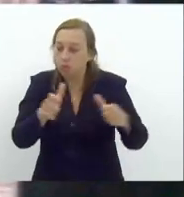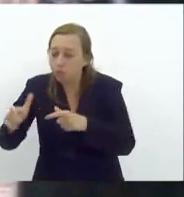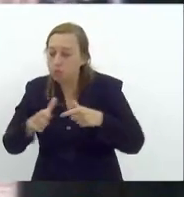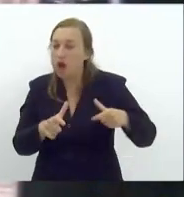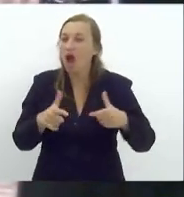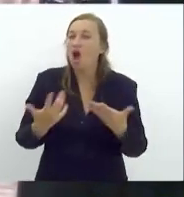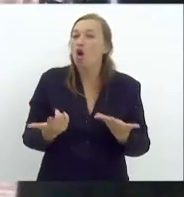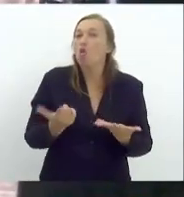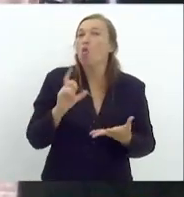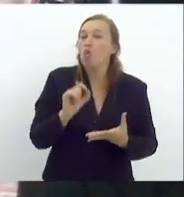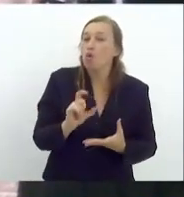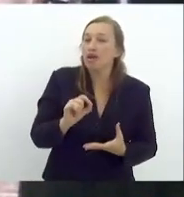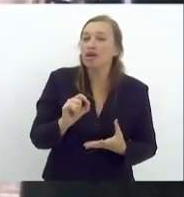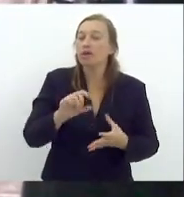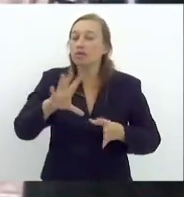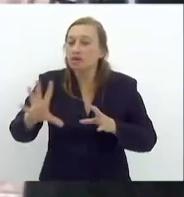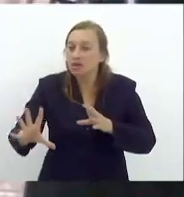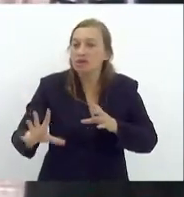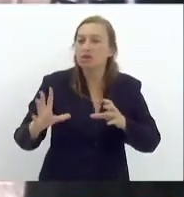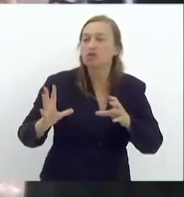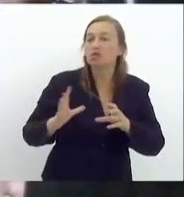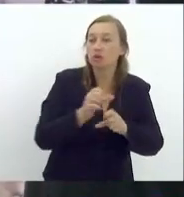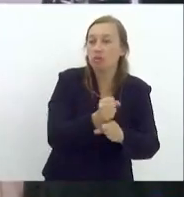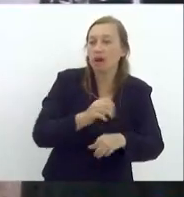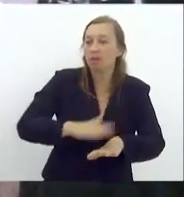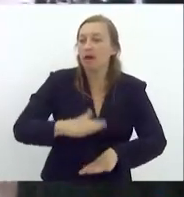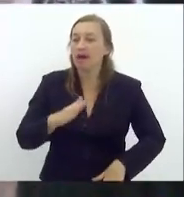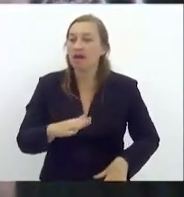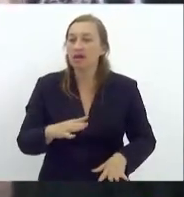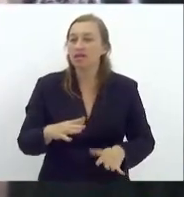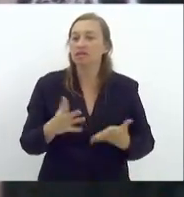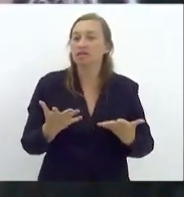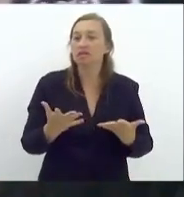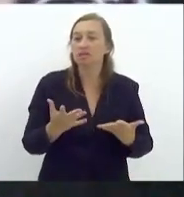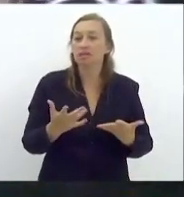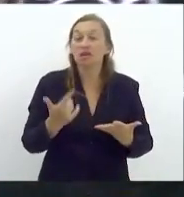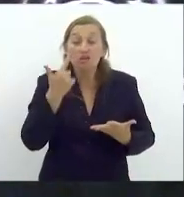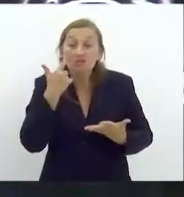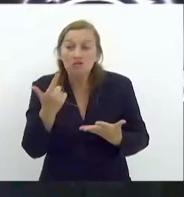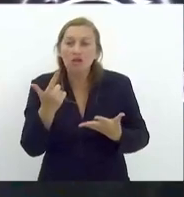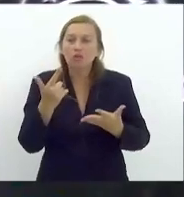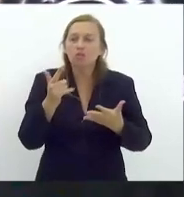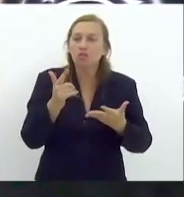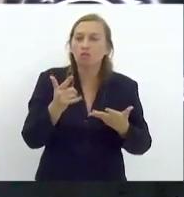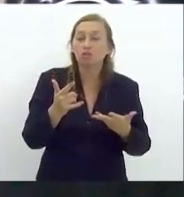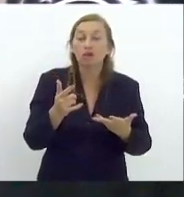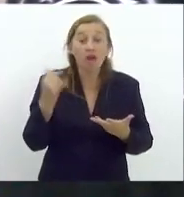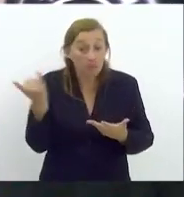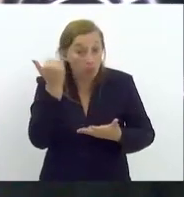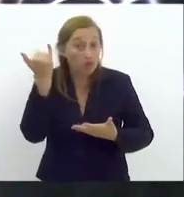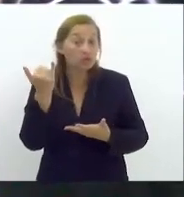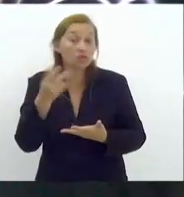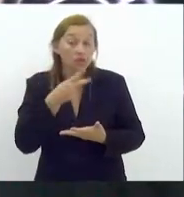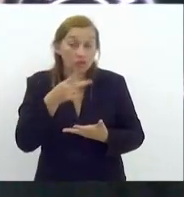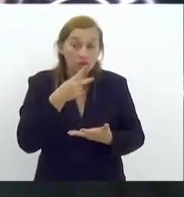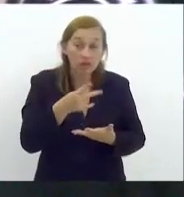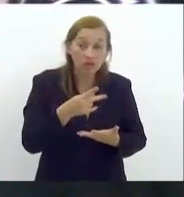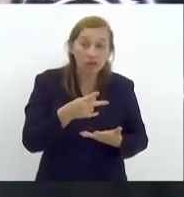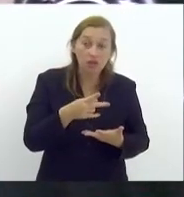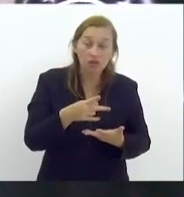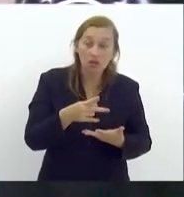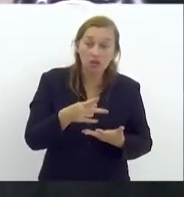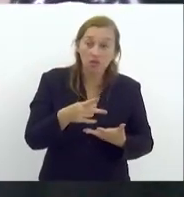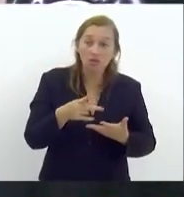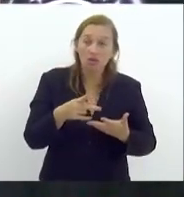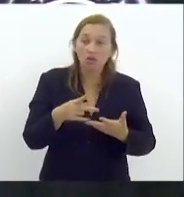sendo somado essas rodas e fazendo a solda do isso é muito importante presta atenção nessa fala a solda do